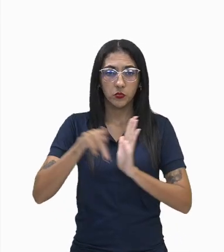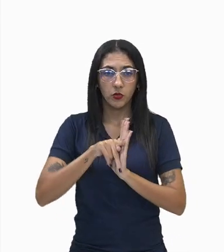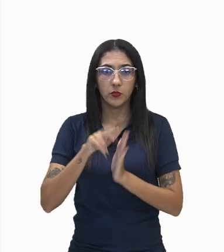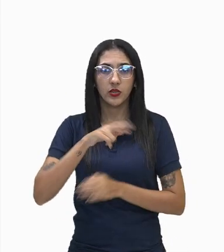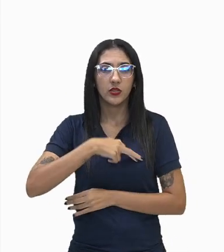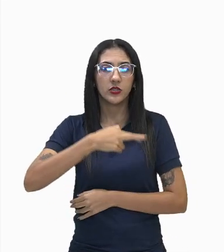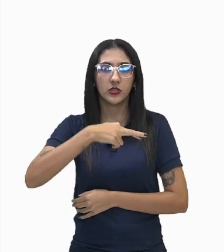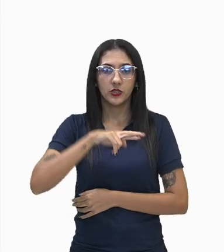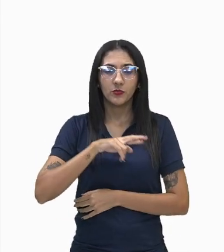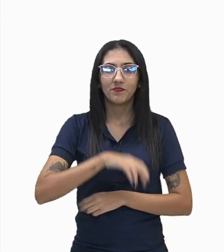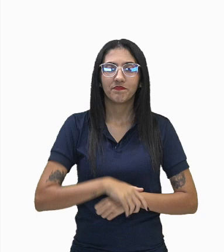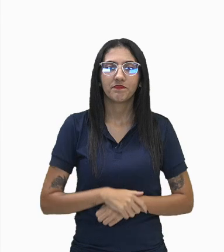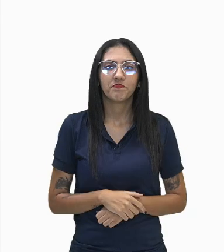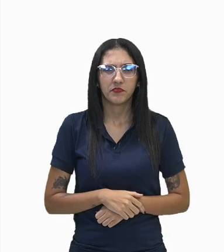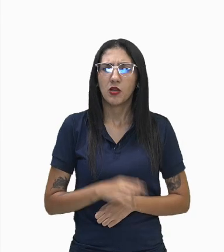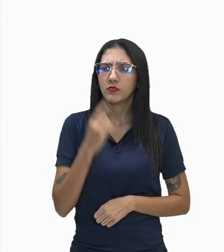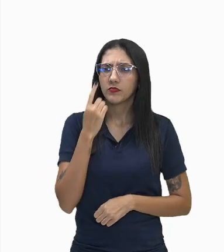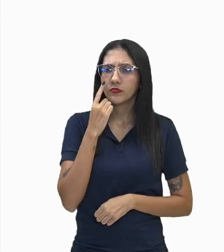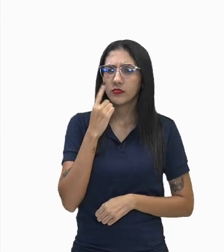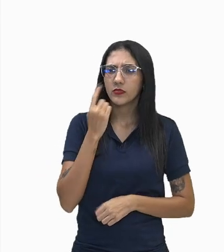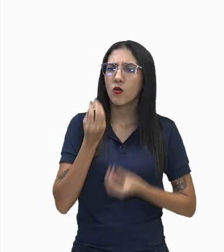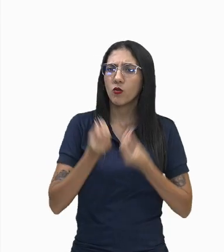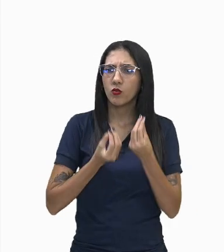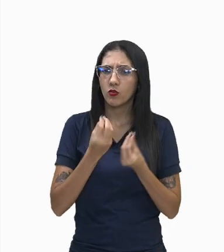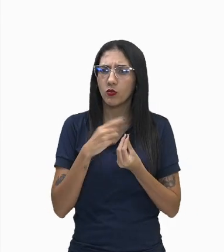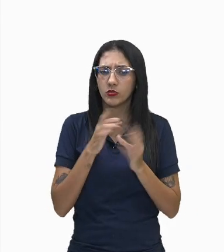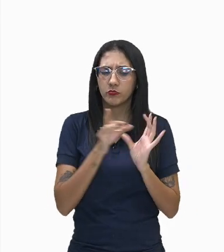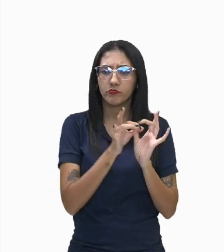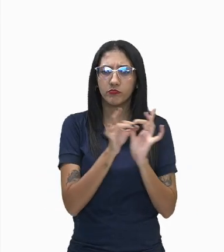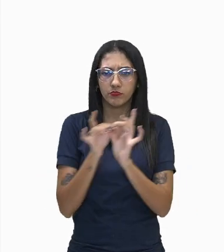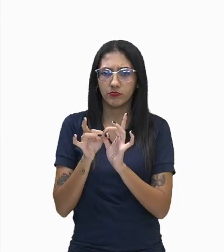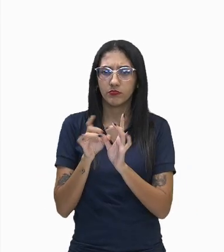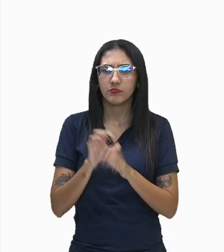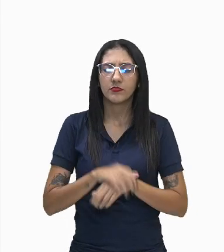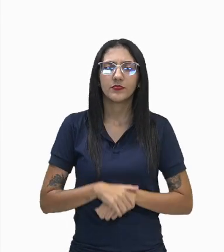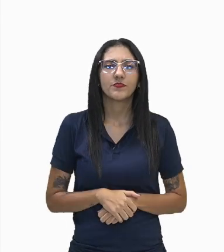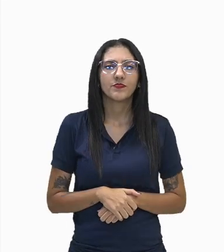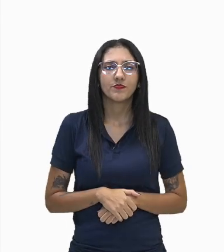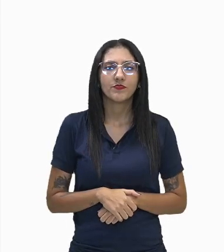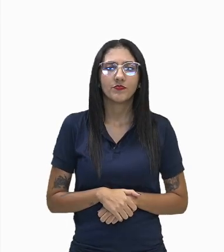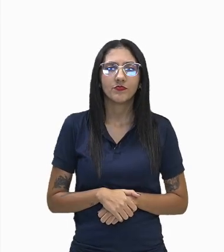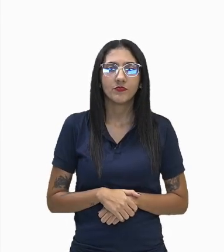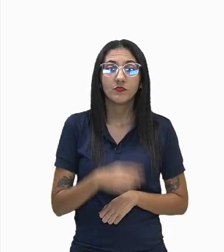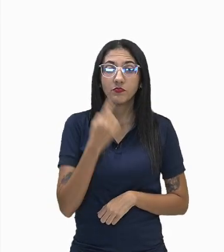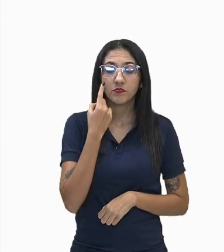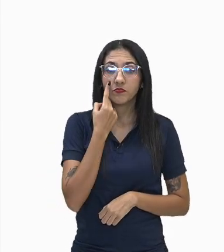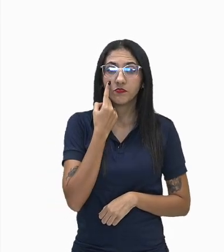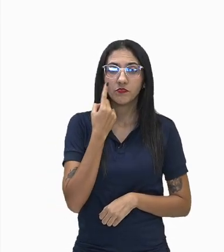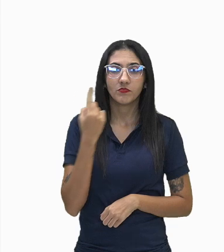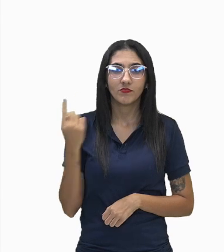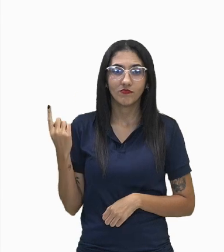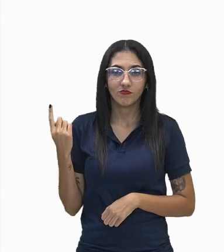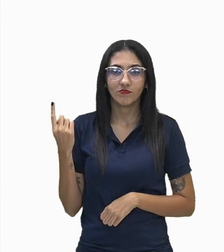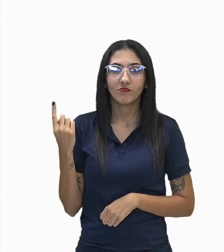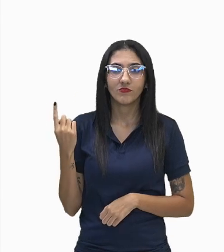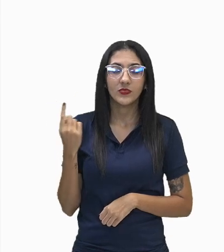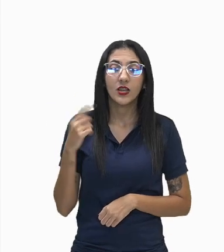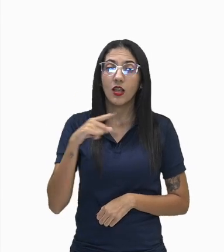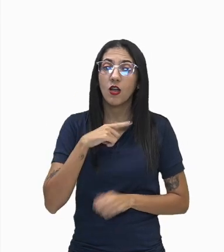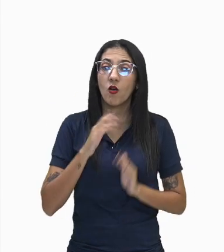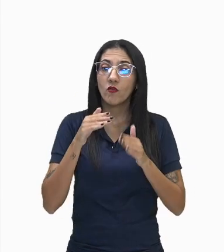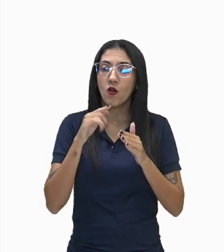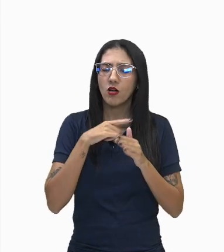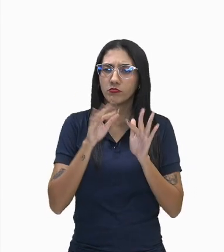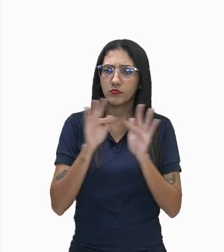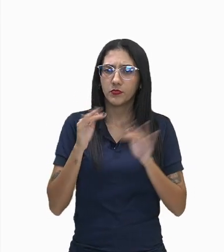religioso. Olha como esses três elementos se relacionam. Né? Aí a frase está em itálico, está um destaque, porque essa frase